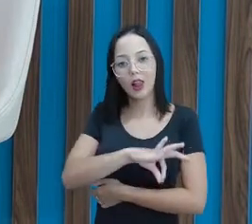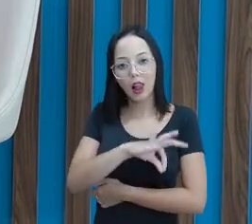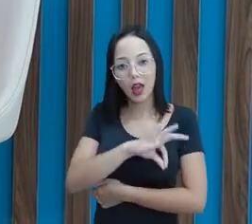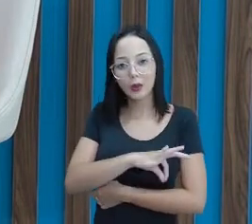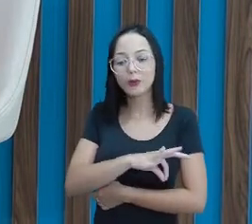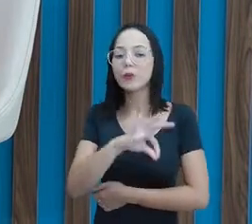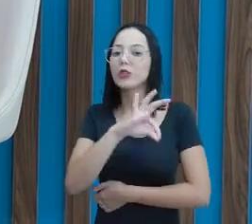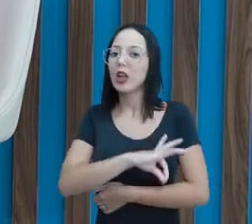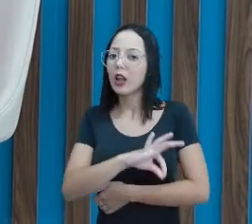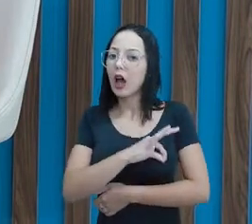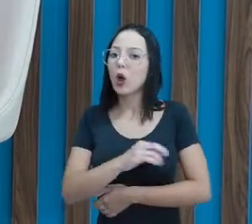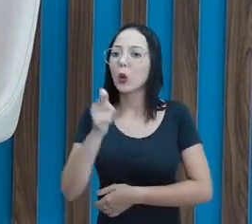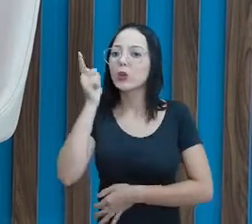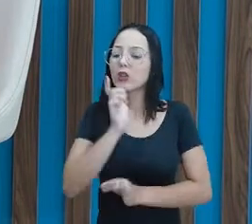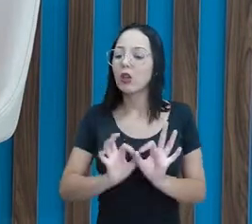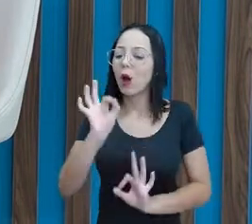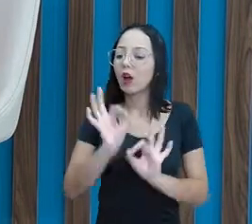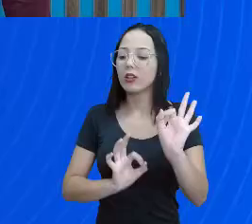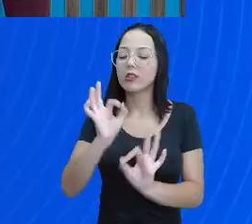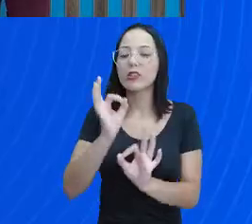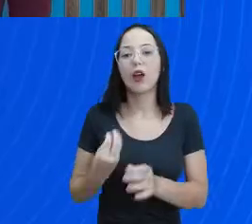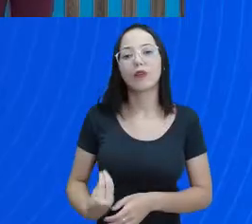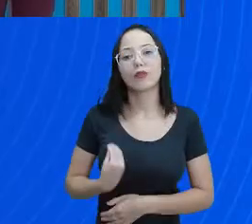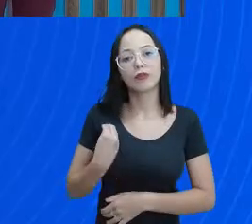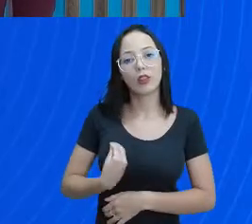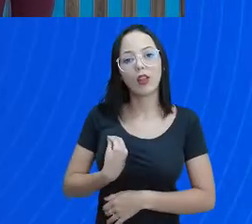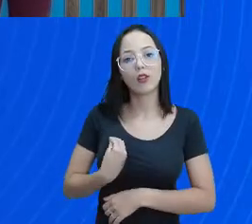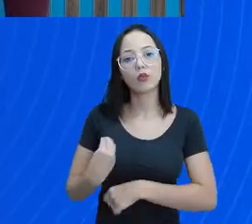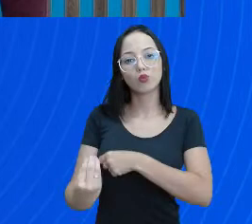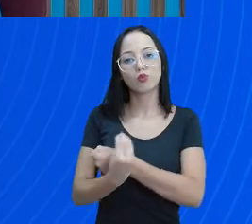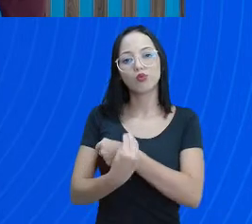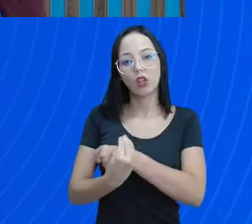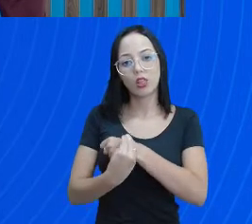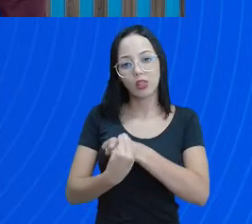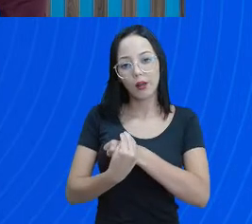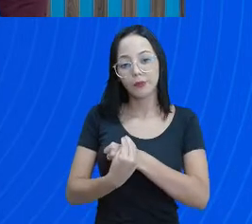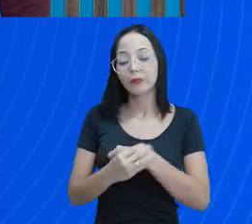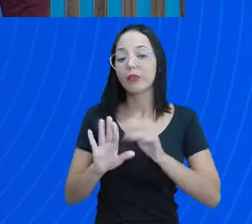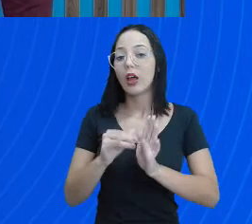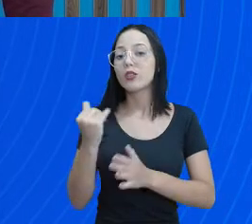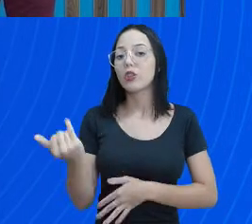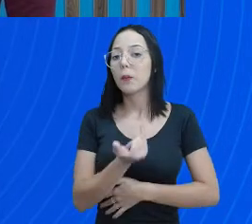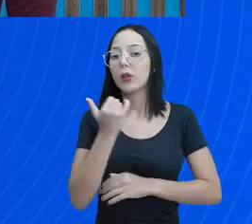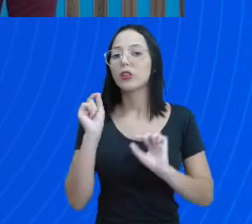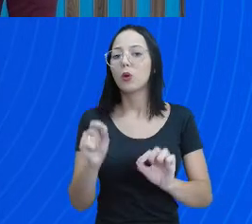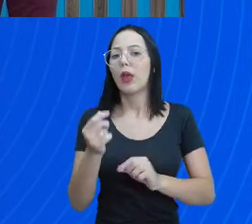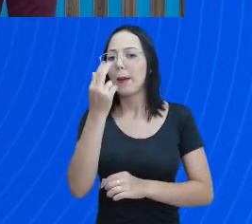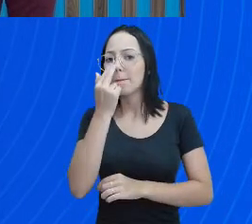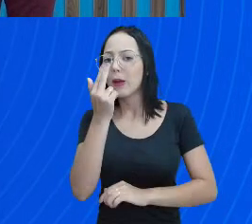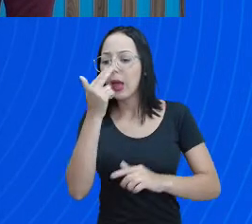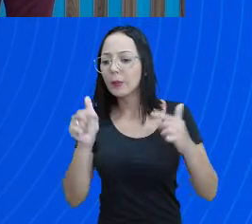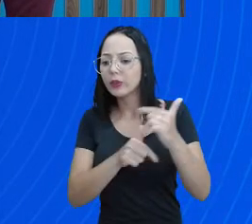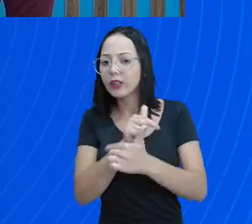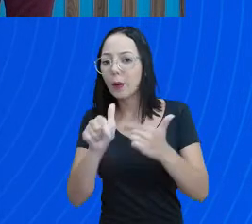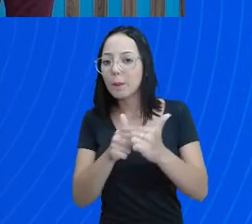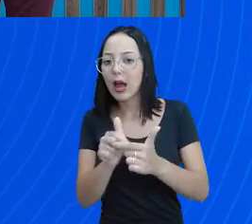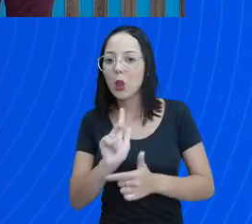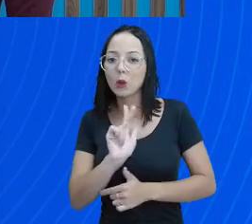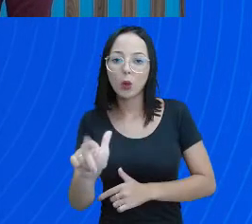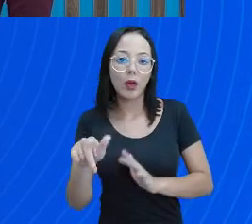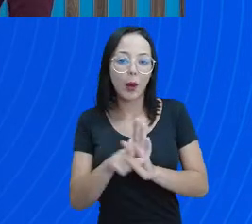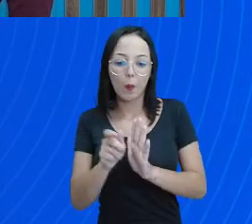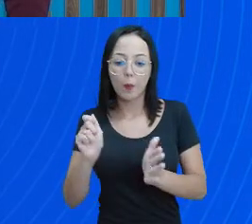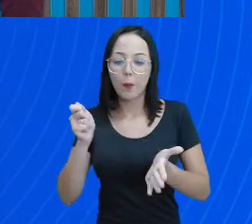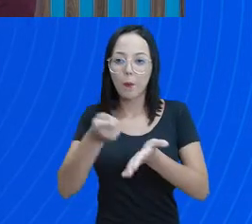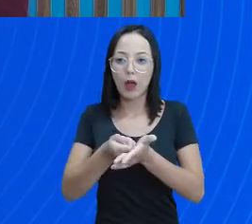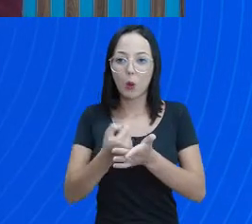dinheiro, ele se sustentar. É verdade. E o importante, gente, que esse mesmo trabalhador assalariado não era bem remunerado, não. Se